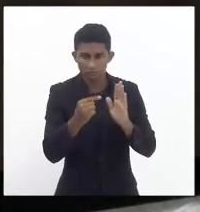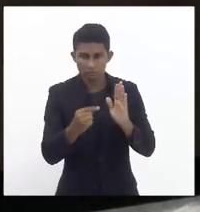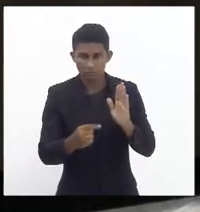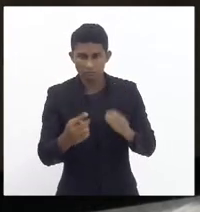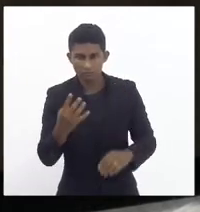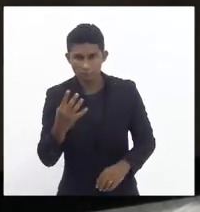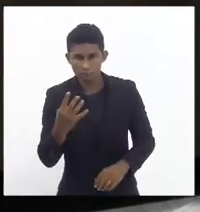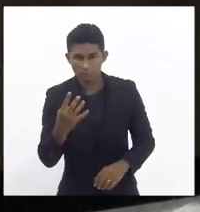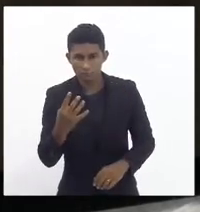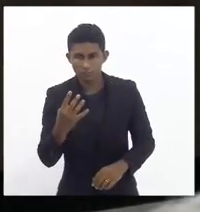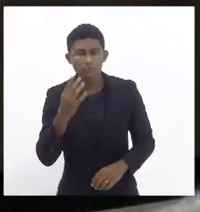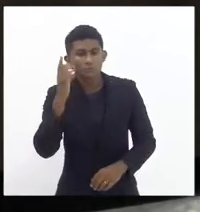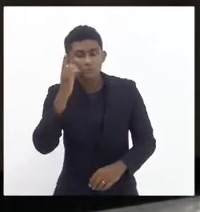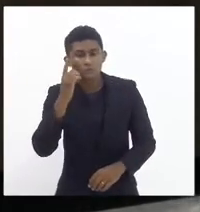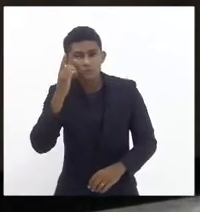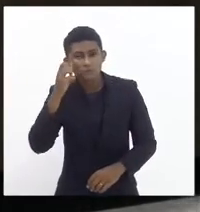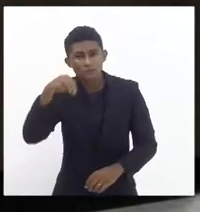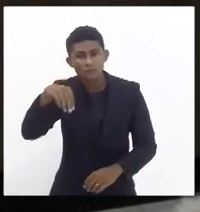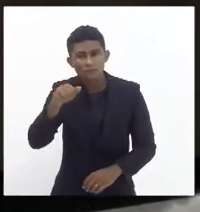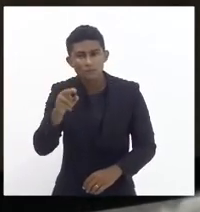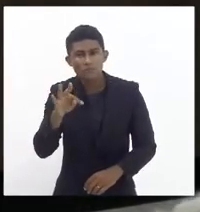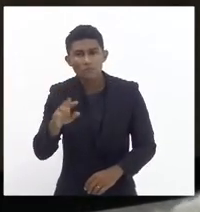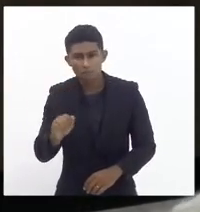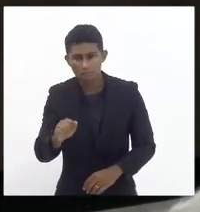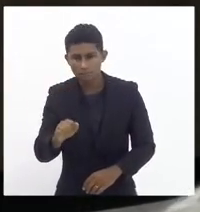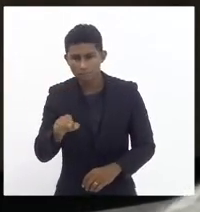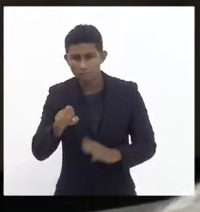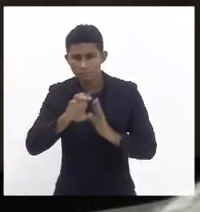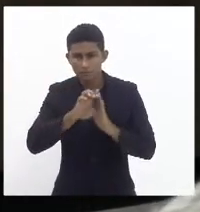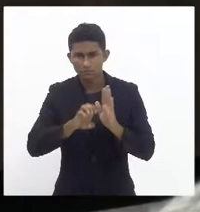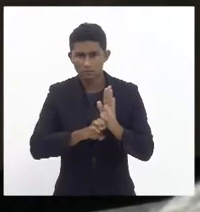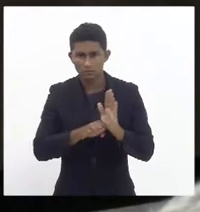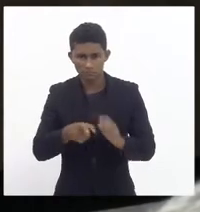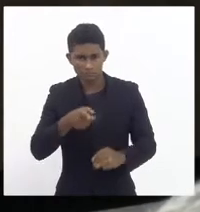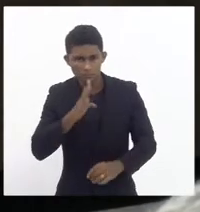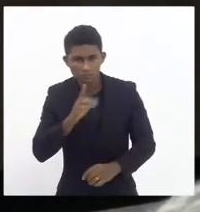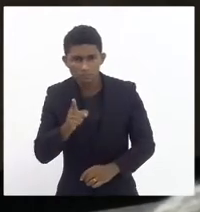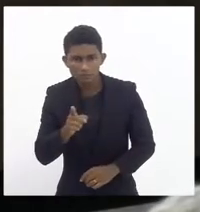eu não sei só deputada Martha Rocha conhece as emendas